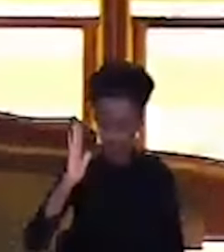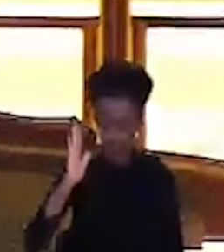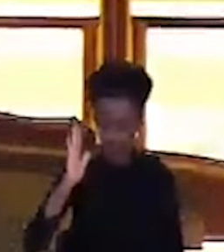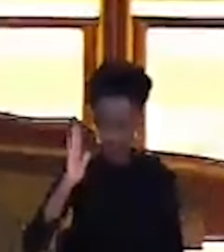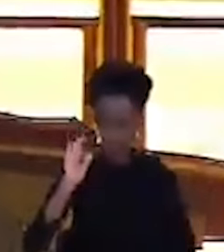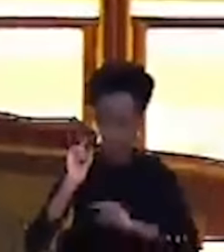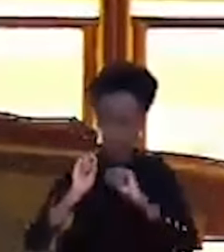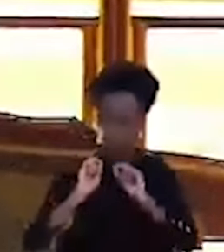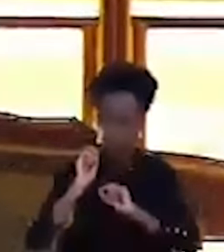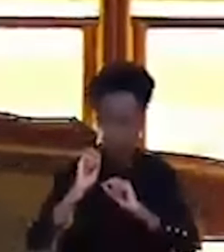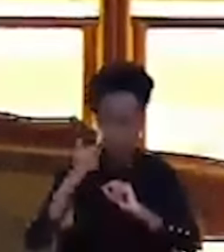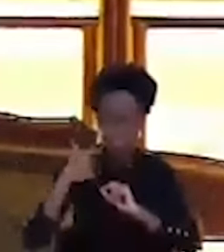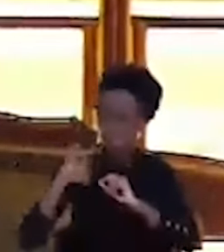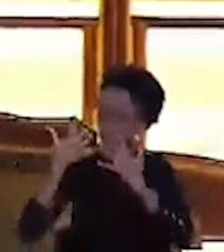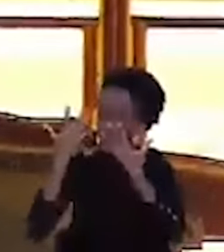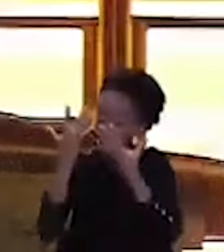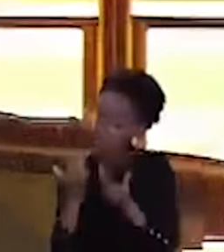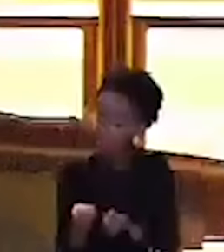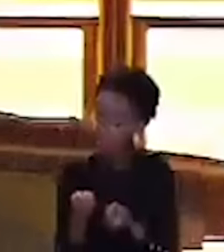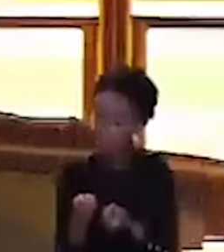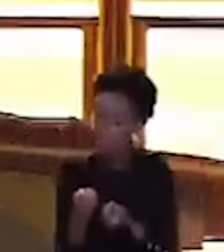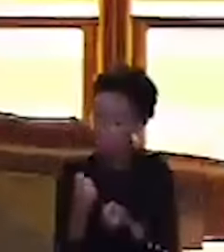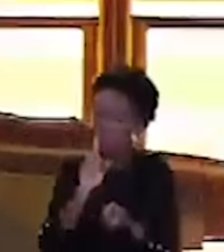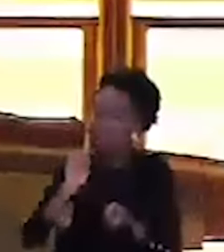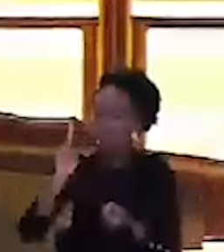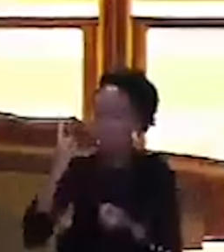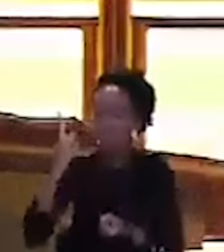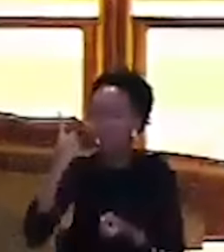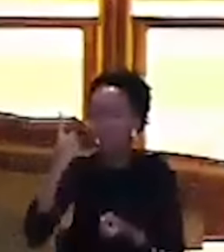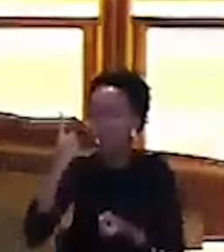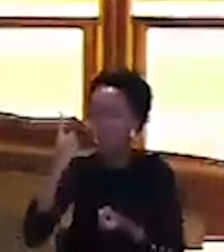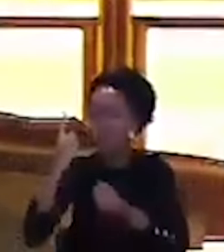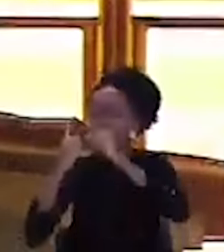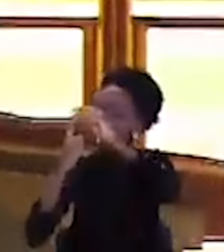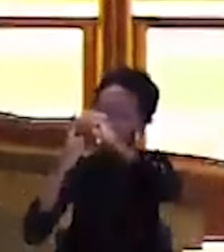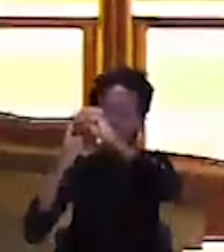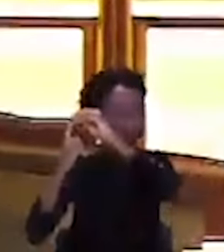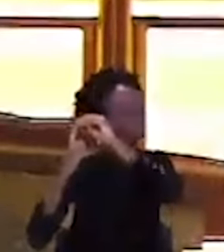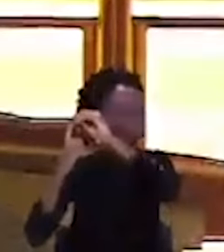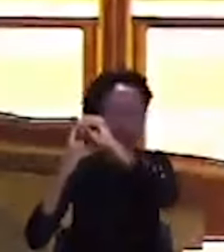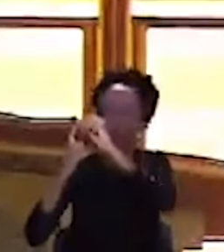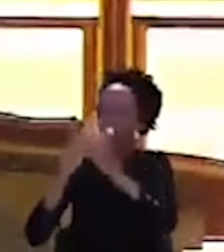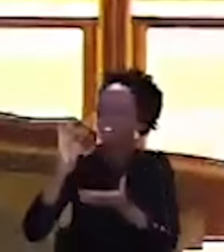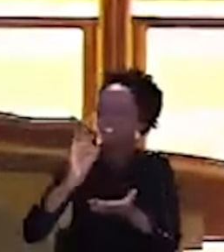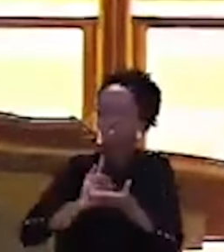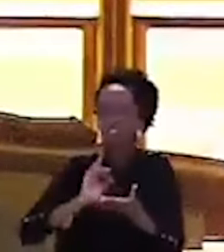que te aceito como meu único e verdadeiro